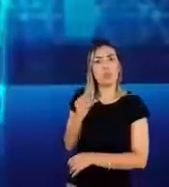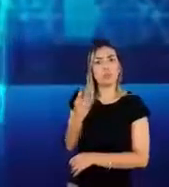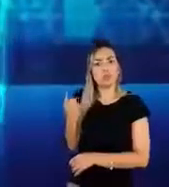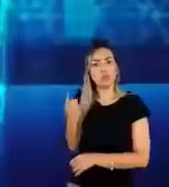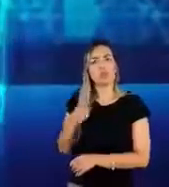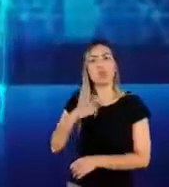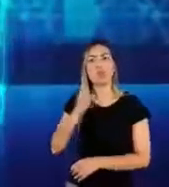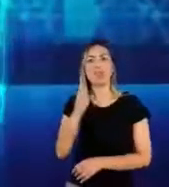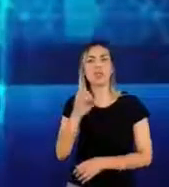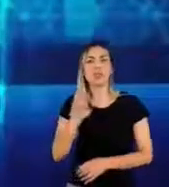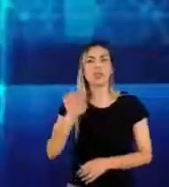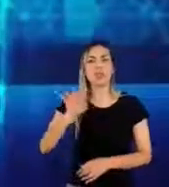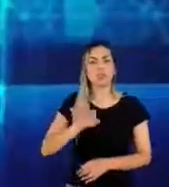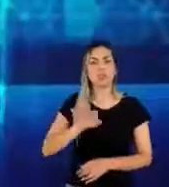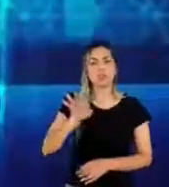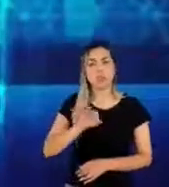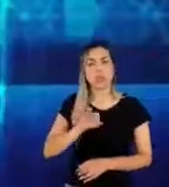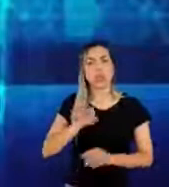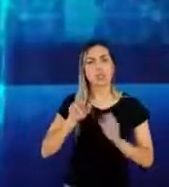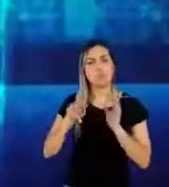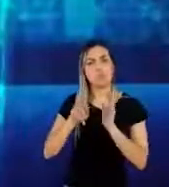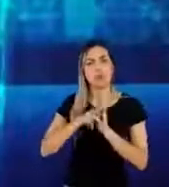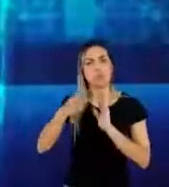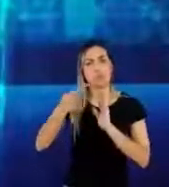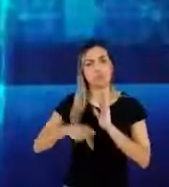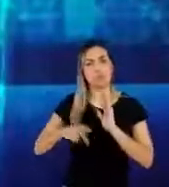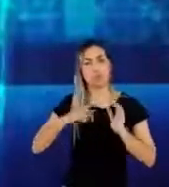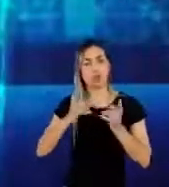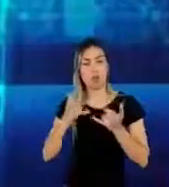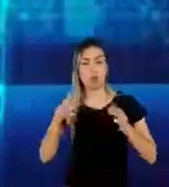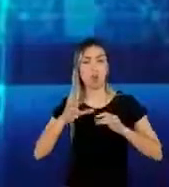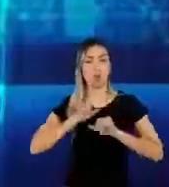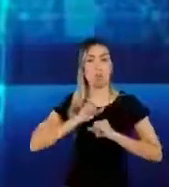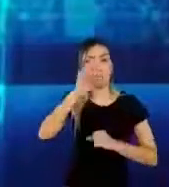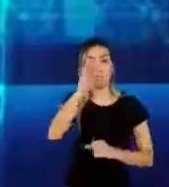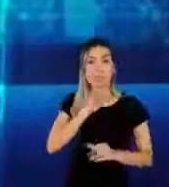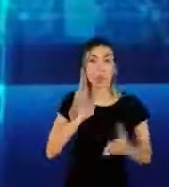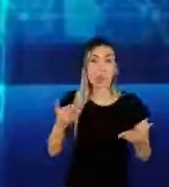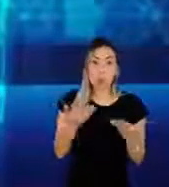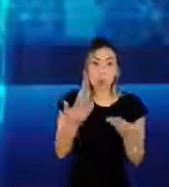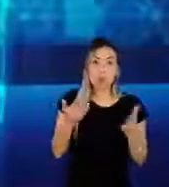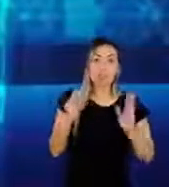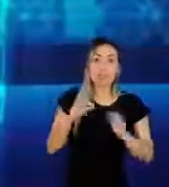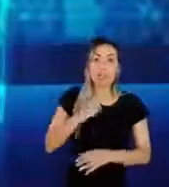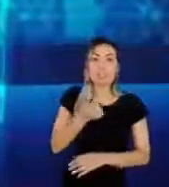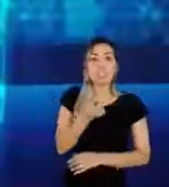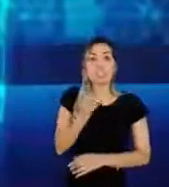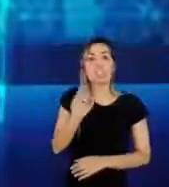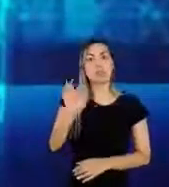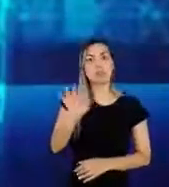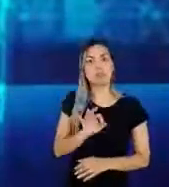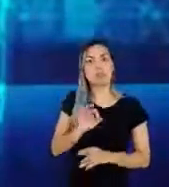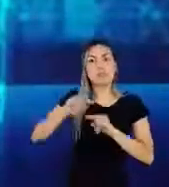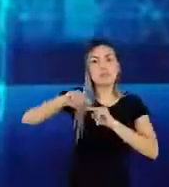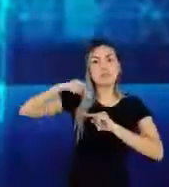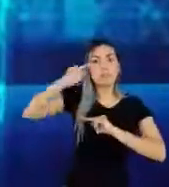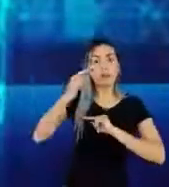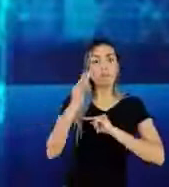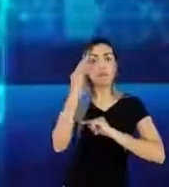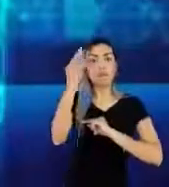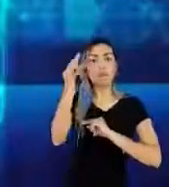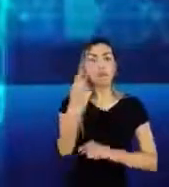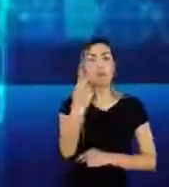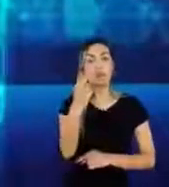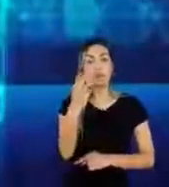instalada do país, hoje representa 60%, lá em 2030 vai representar